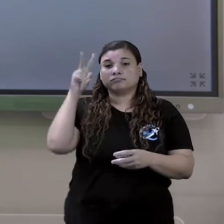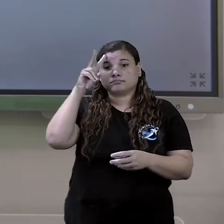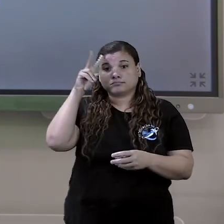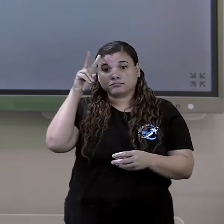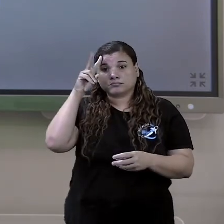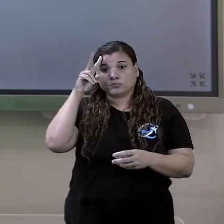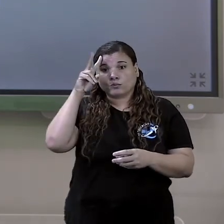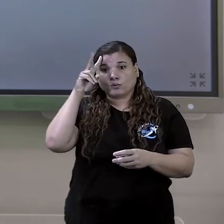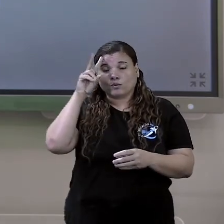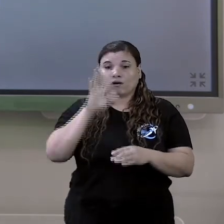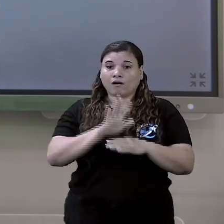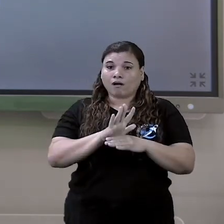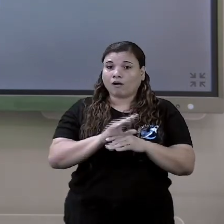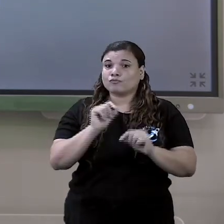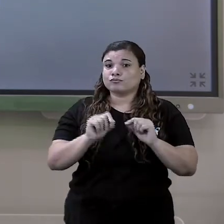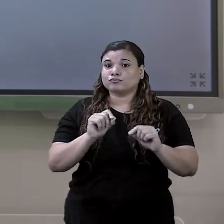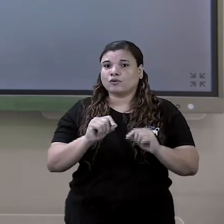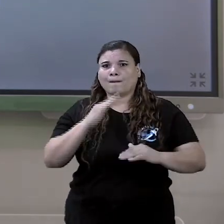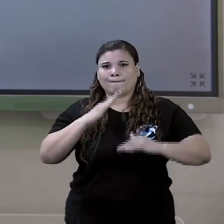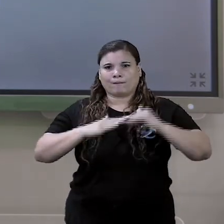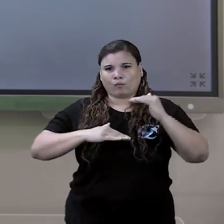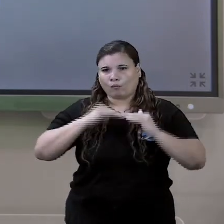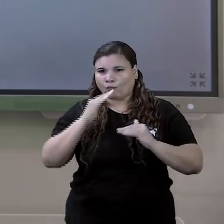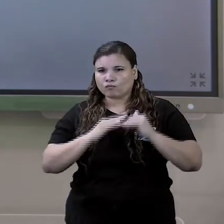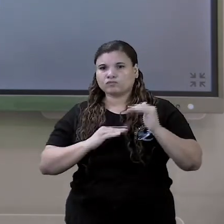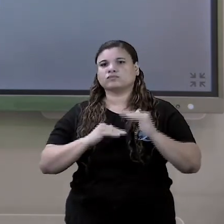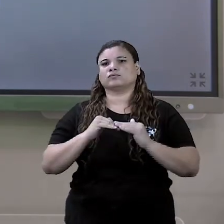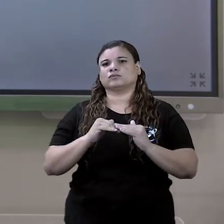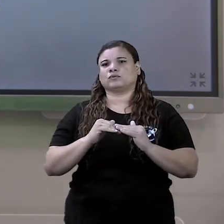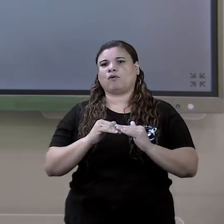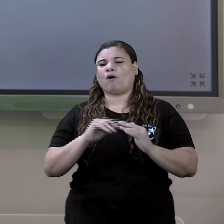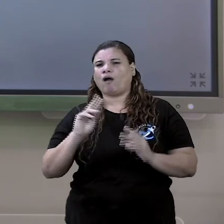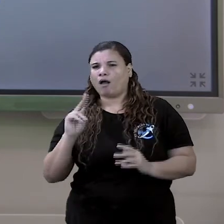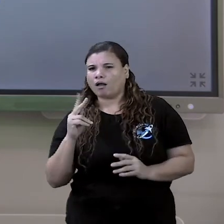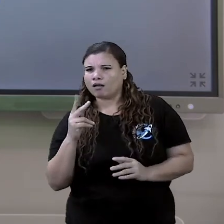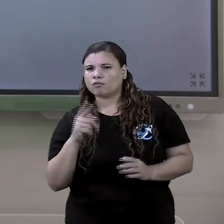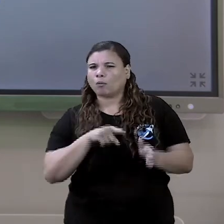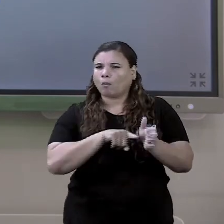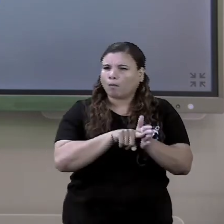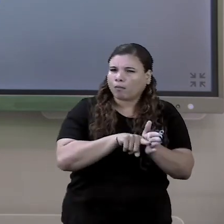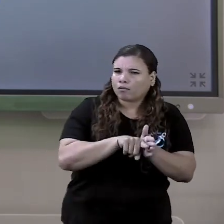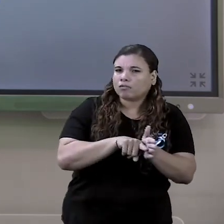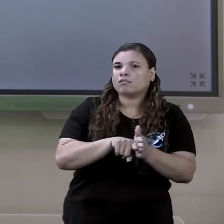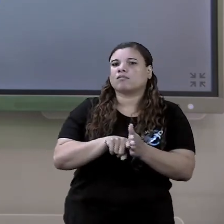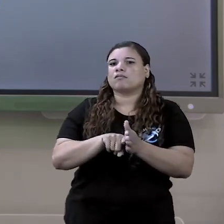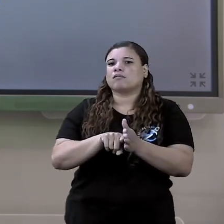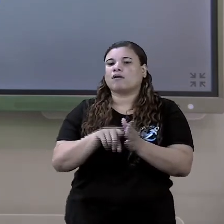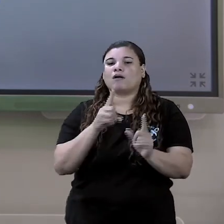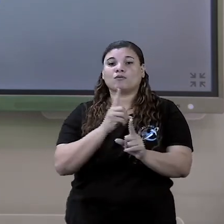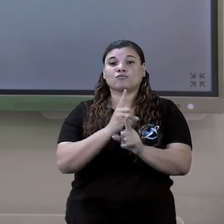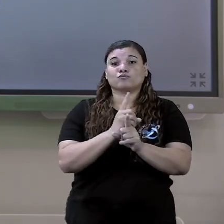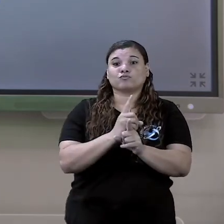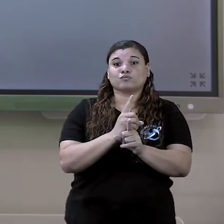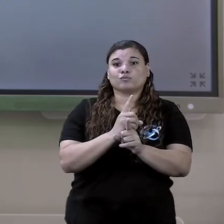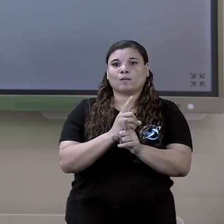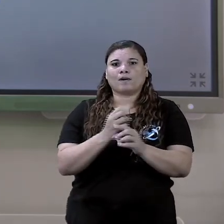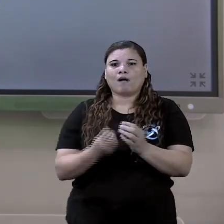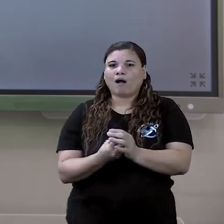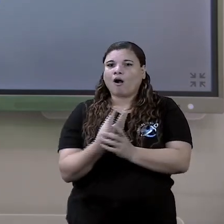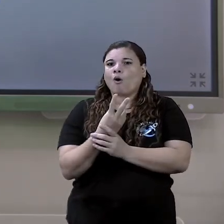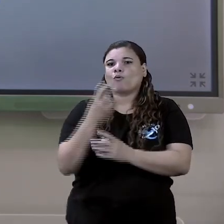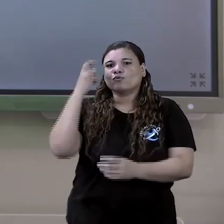para estudar a história, bem como a origem e a cultura de um povo.